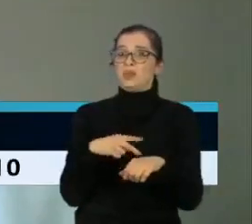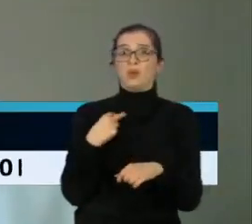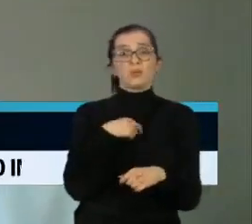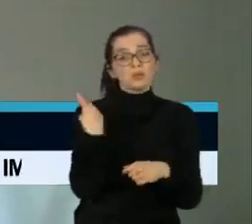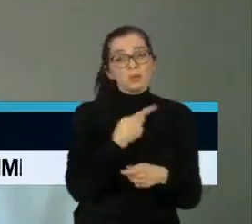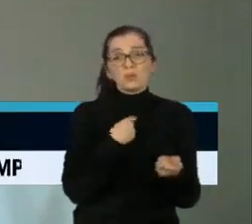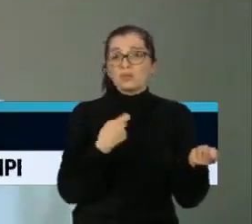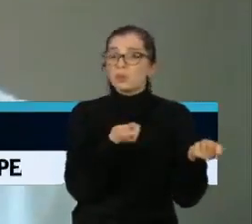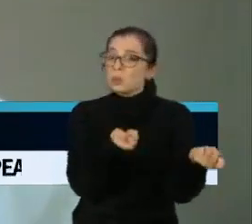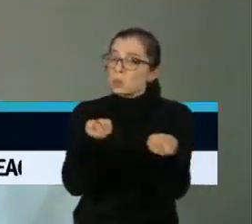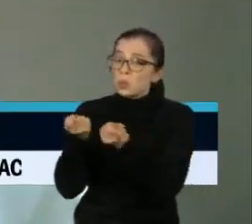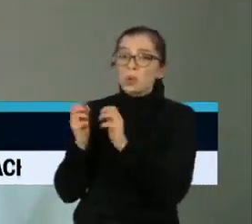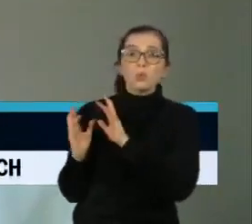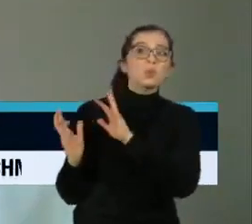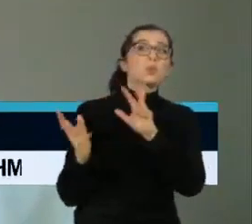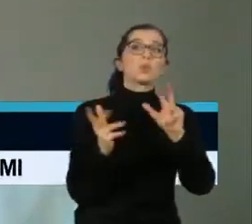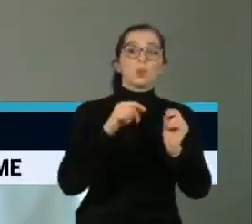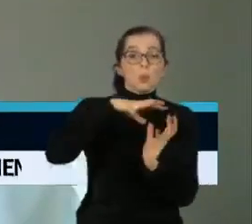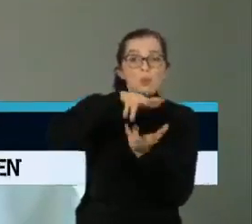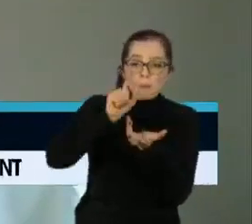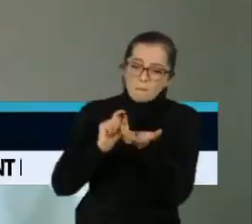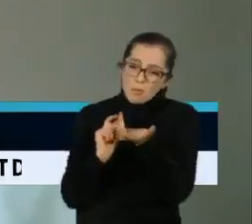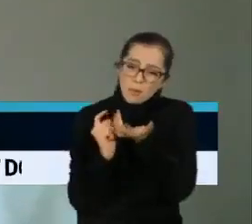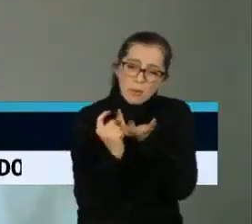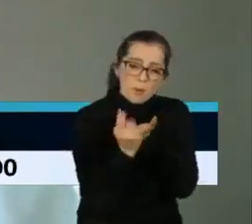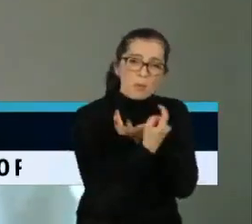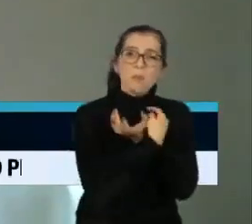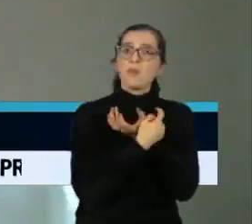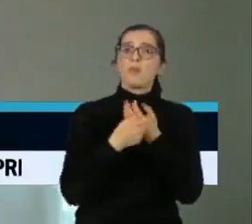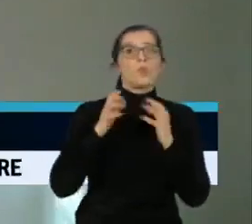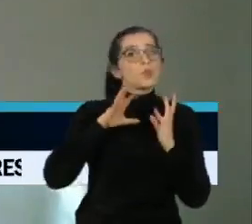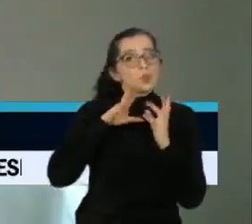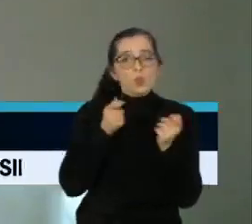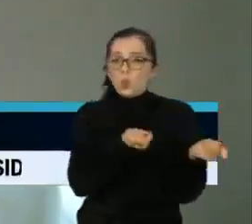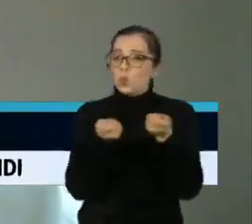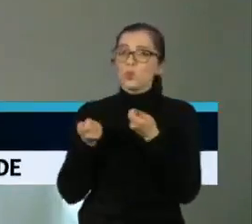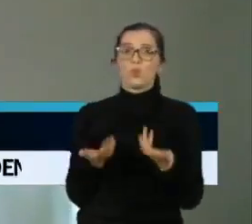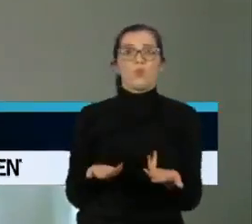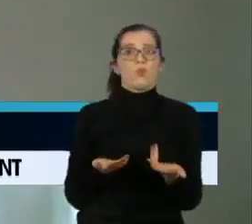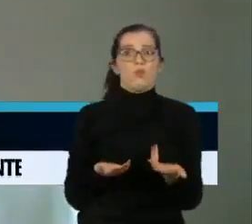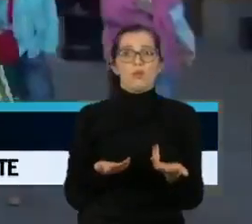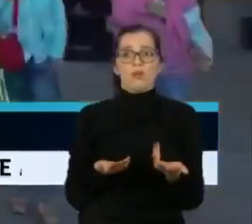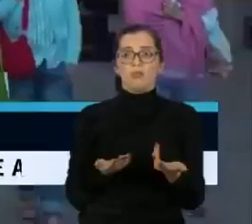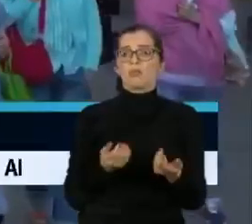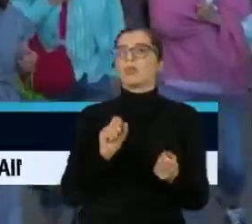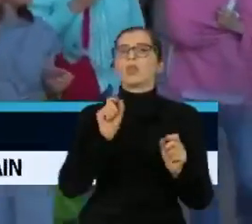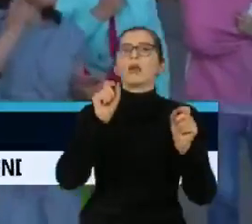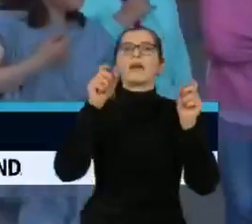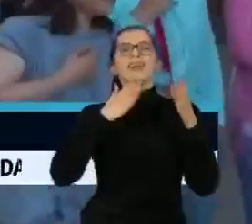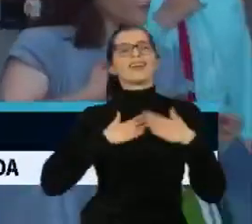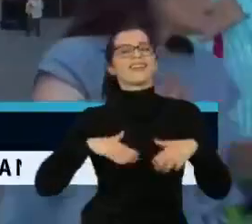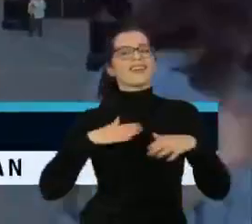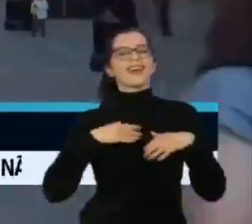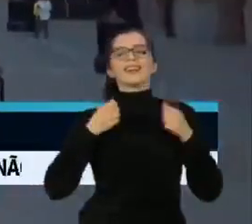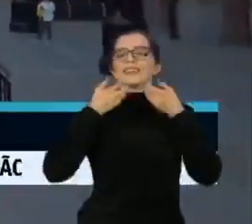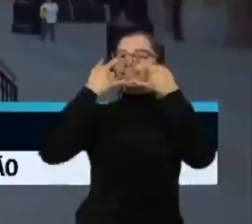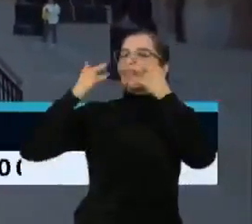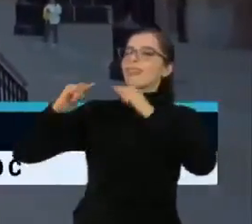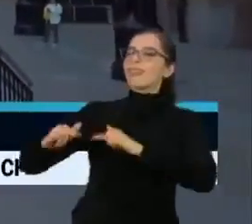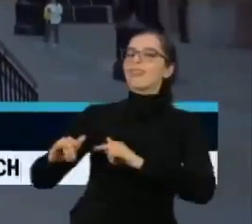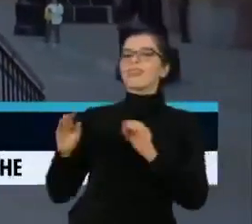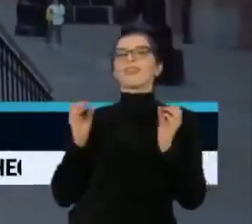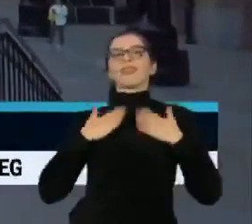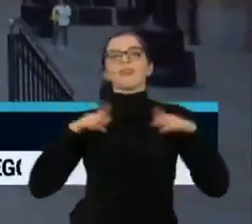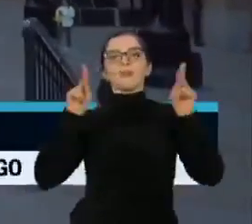todos os cantos né do do planeta ninguém terá sossego a Inglaterra fez uma